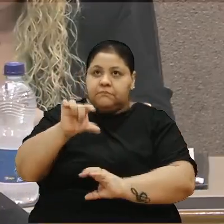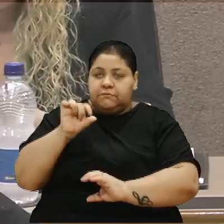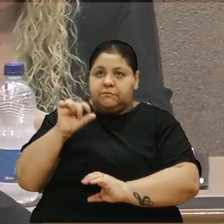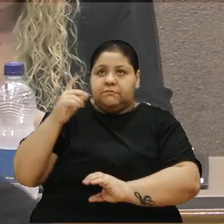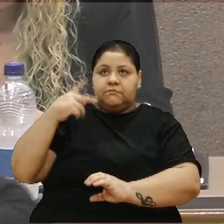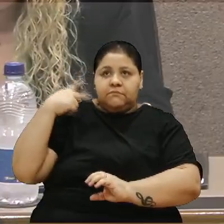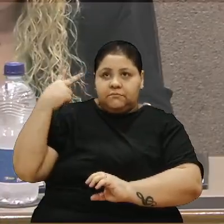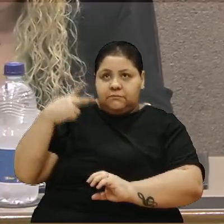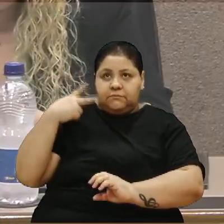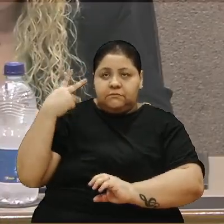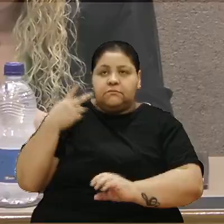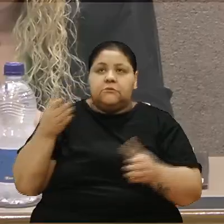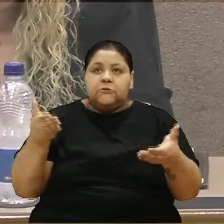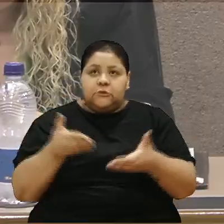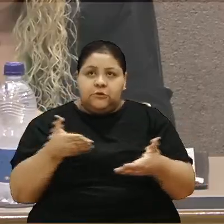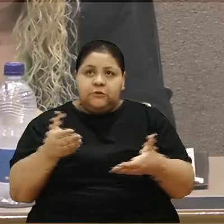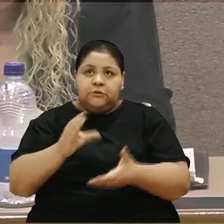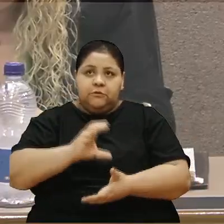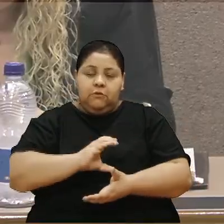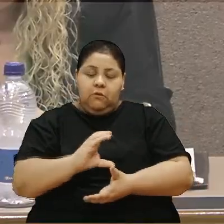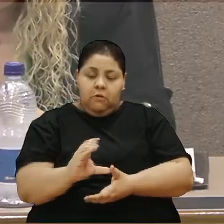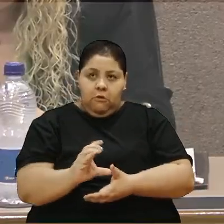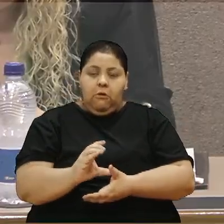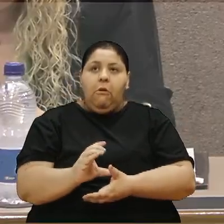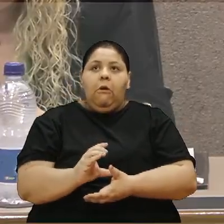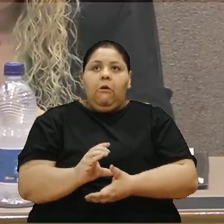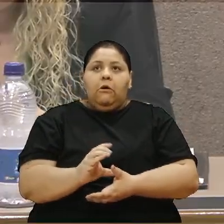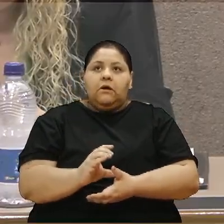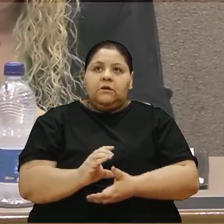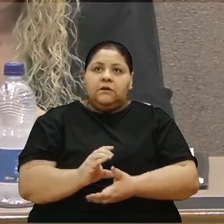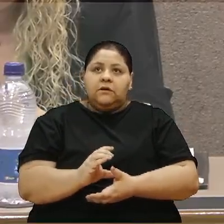vereador, hoje então coordenador